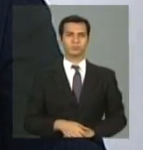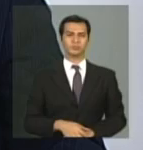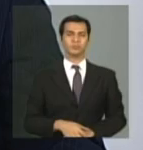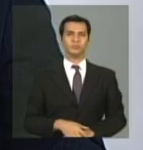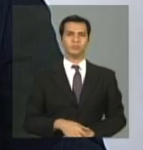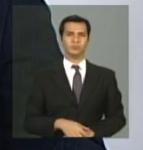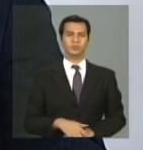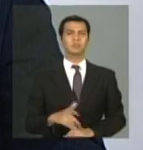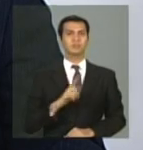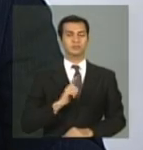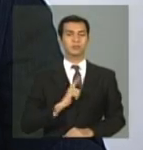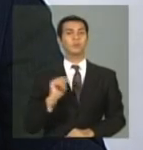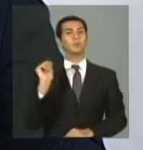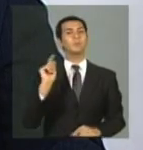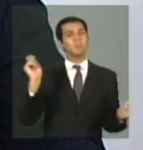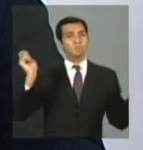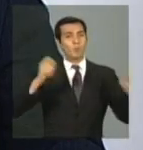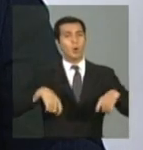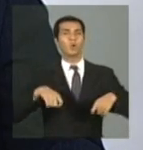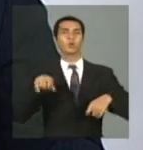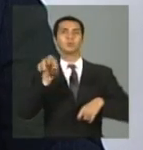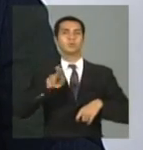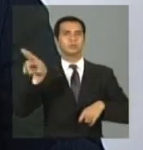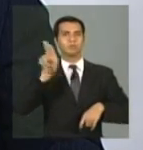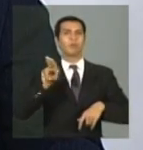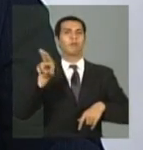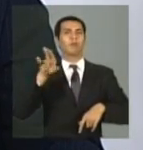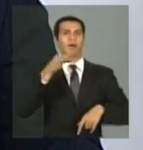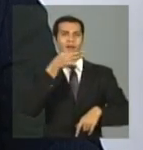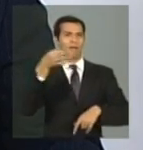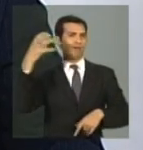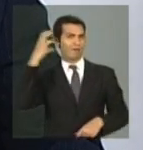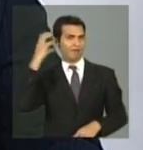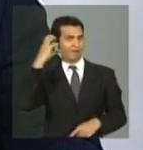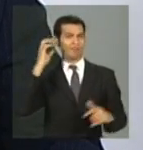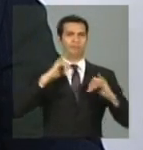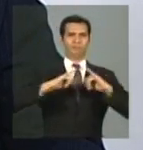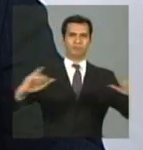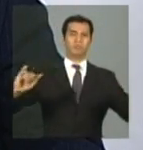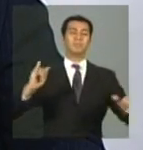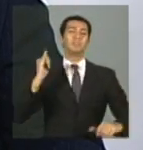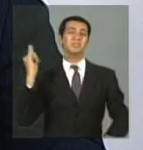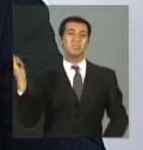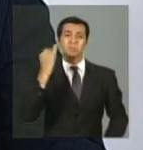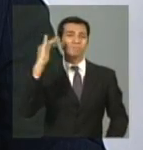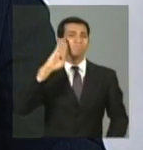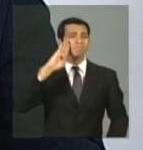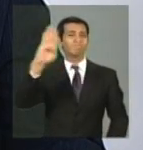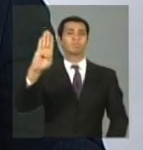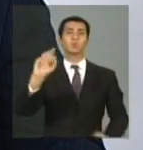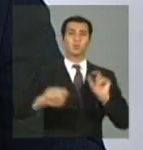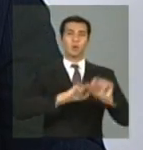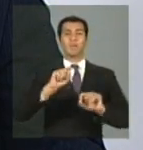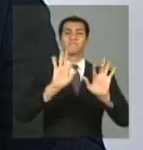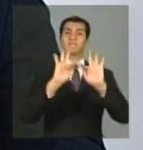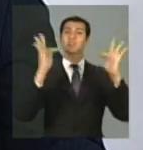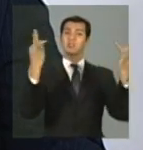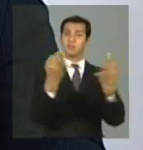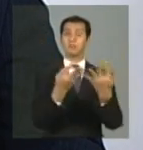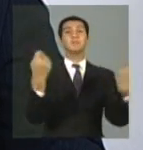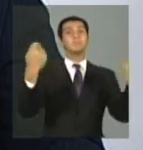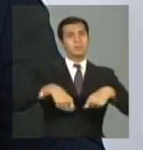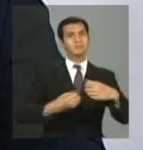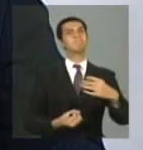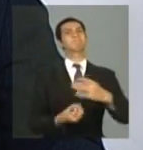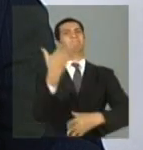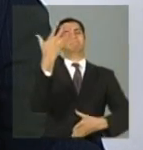rádios comunitárias. Ou seja, o que é essencial? Essencial é fazer com que essas famílias apareçam, tá? Que